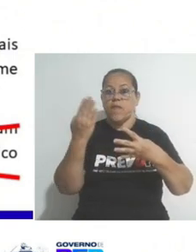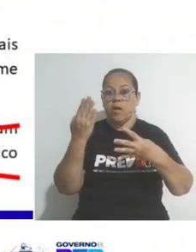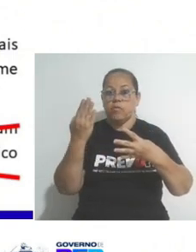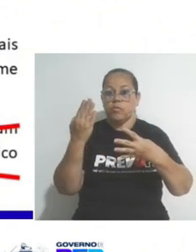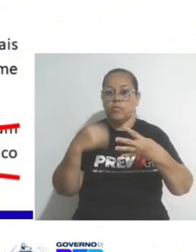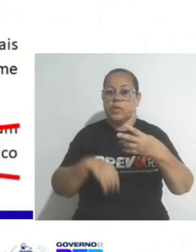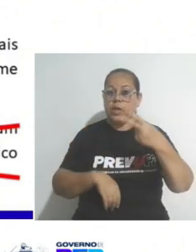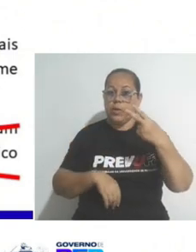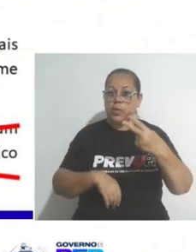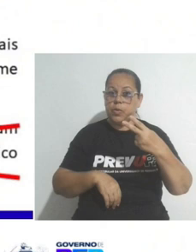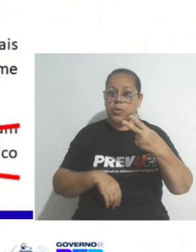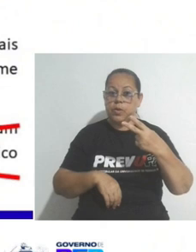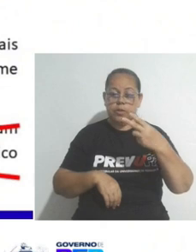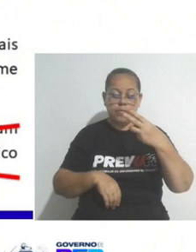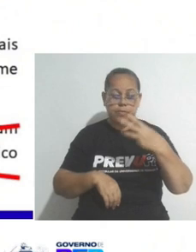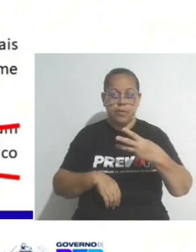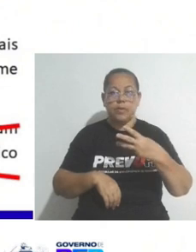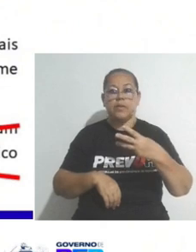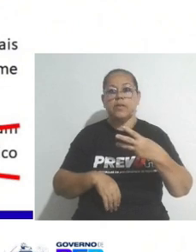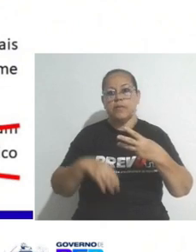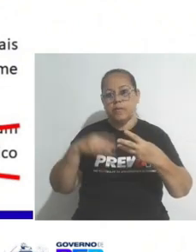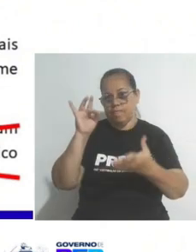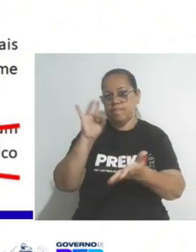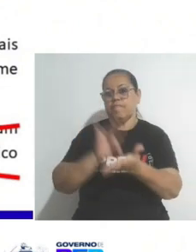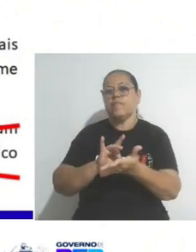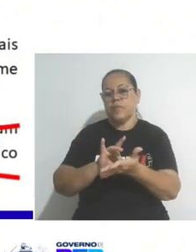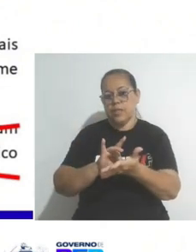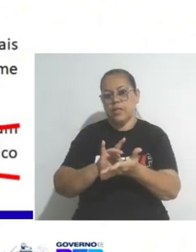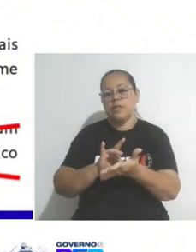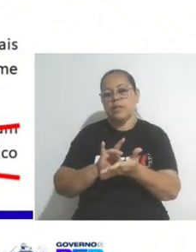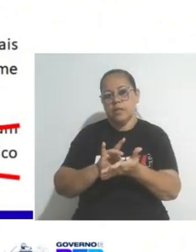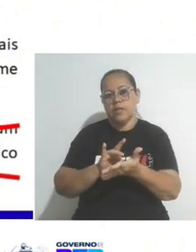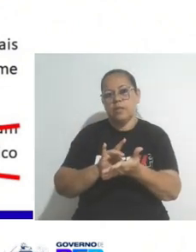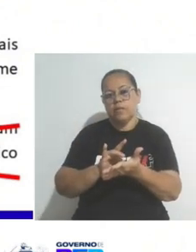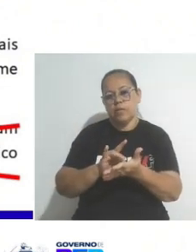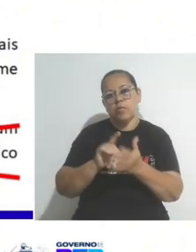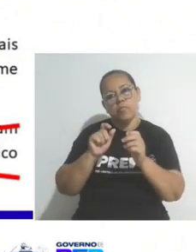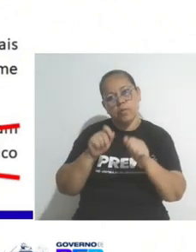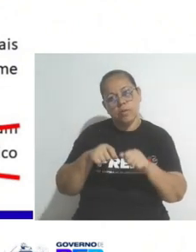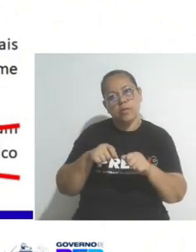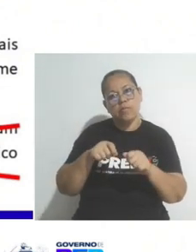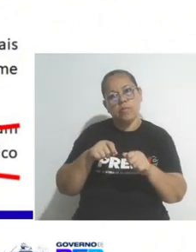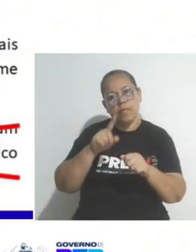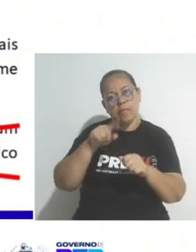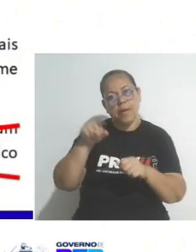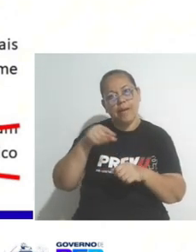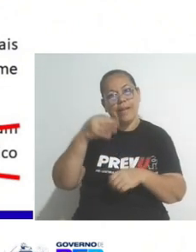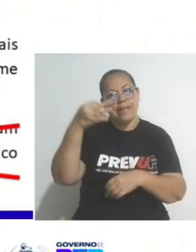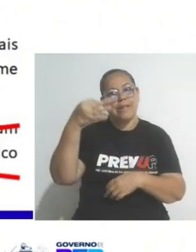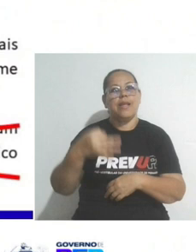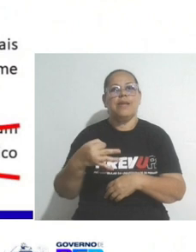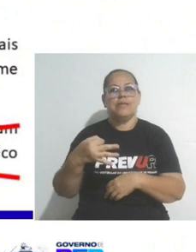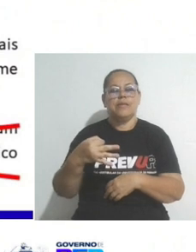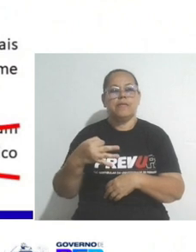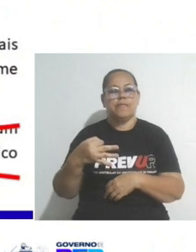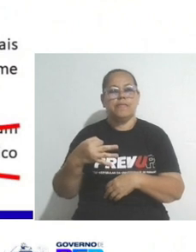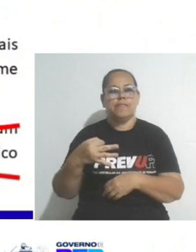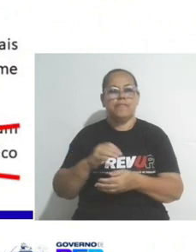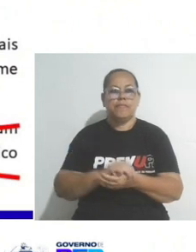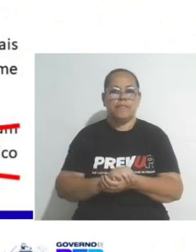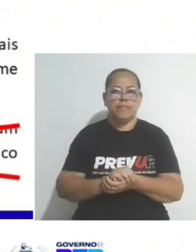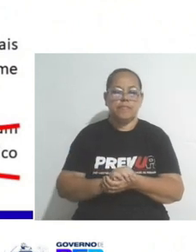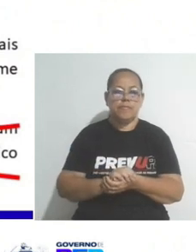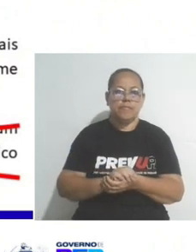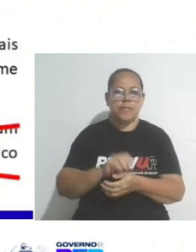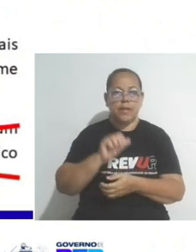e o item número 2 e o item número 3 é verdadeiro então a gente já tem condições de assinalar qual é a resposta correta entre